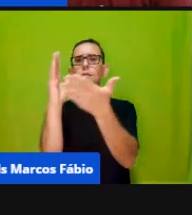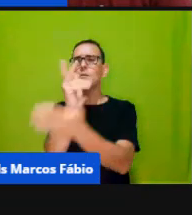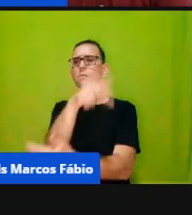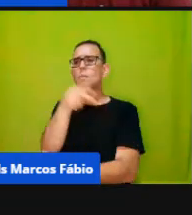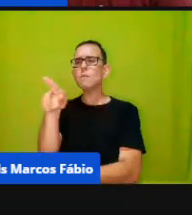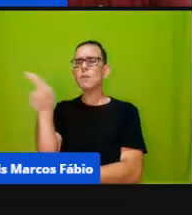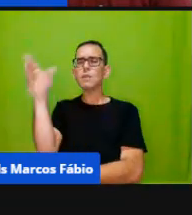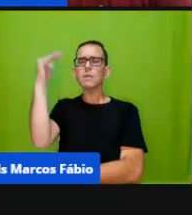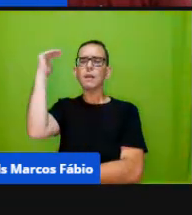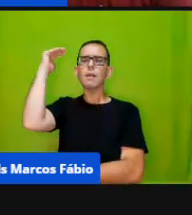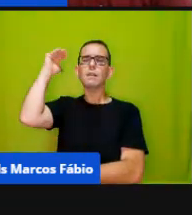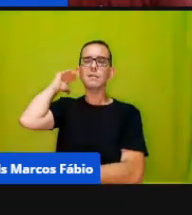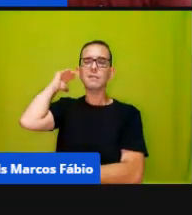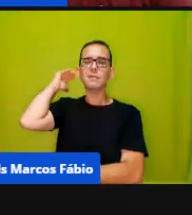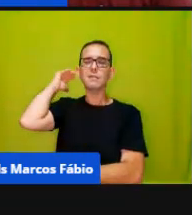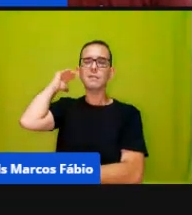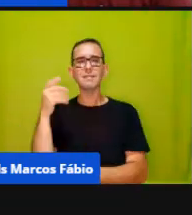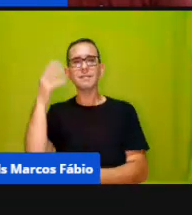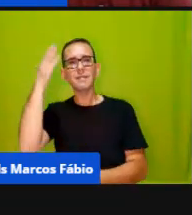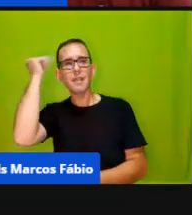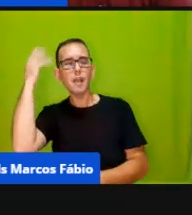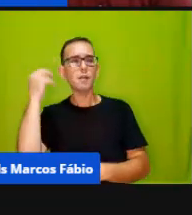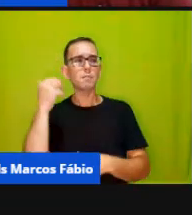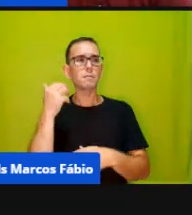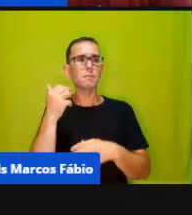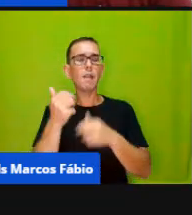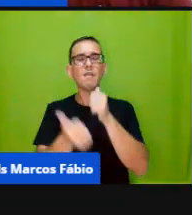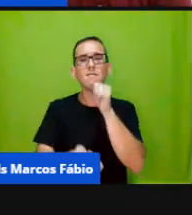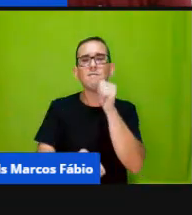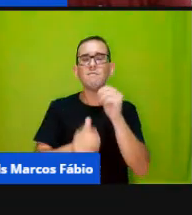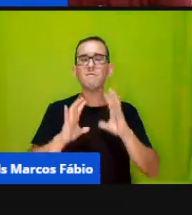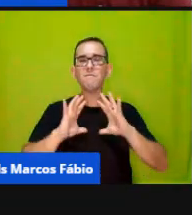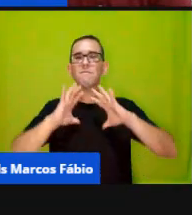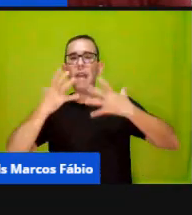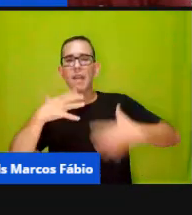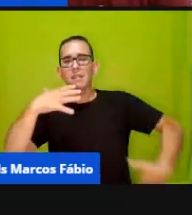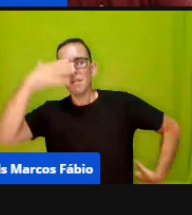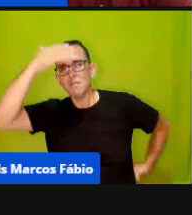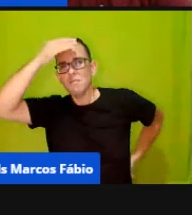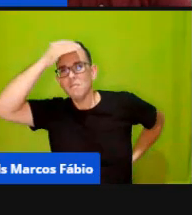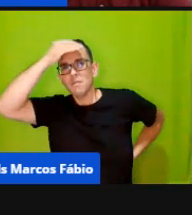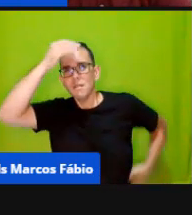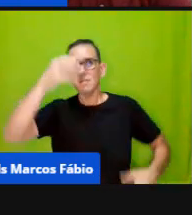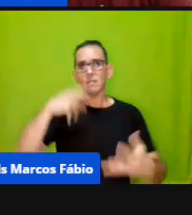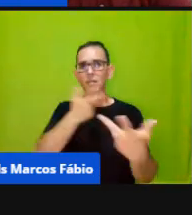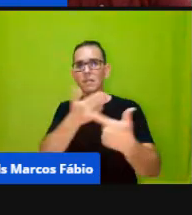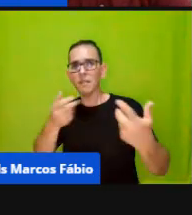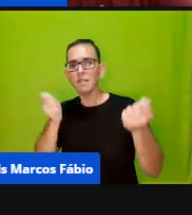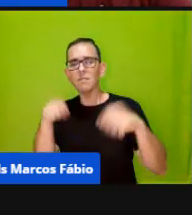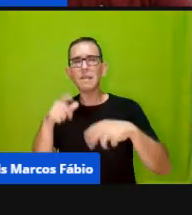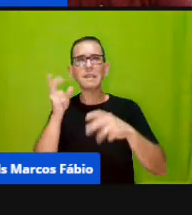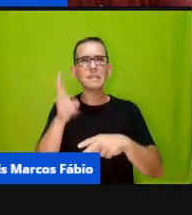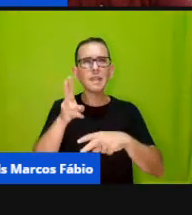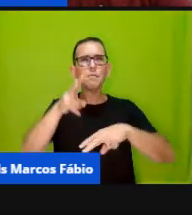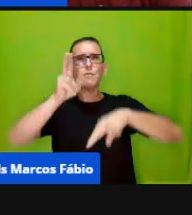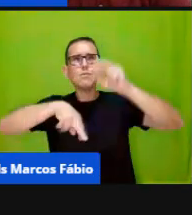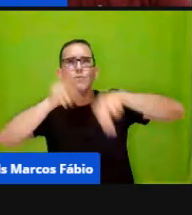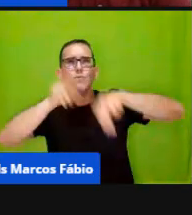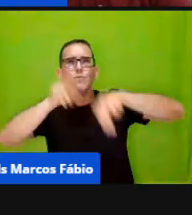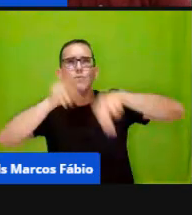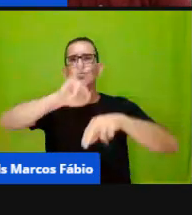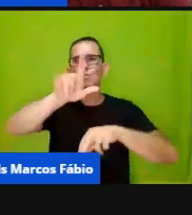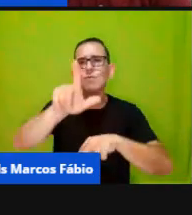lembram dos festivais de quadrilhas da REM, que era uma festividade em junho, em julho,